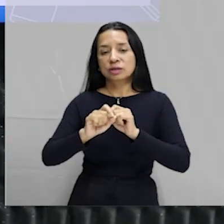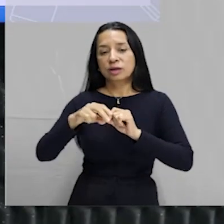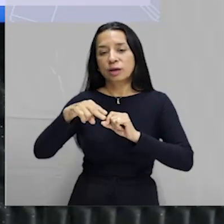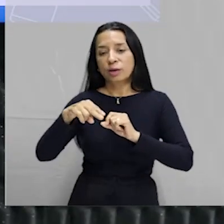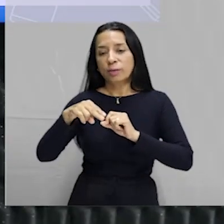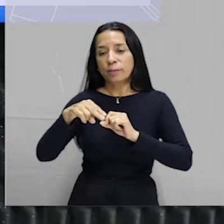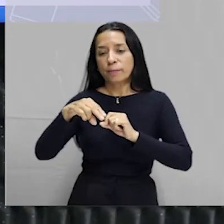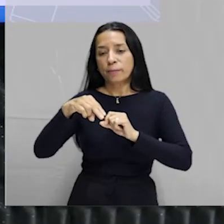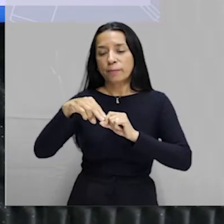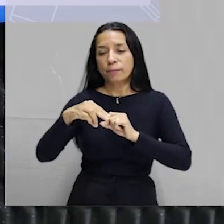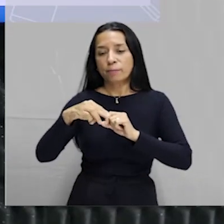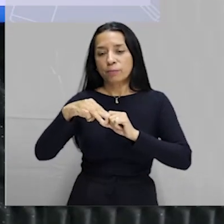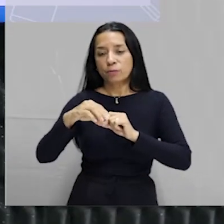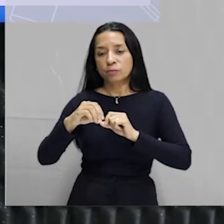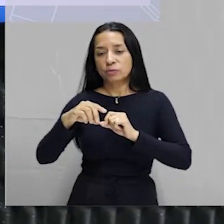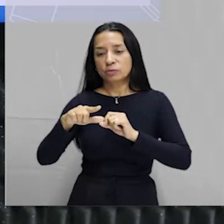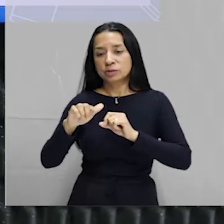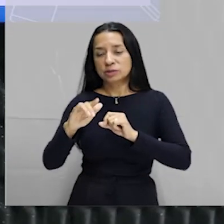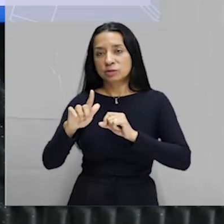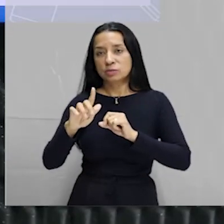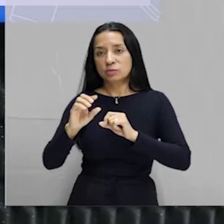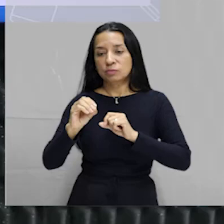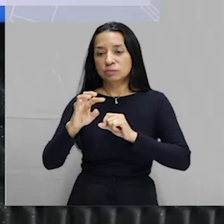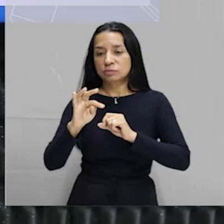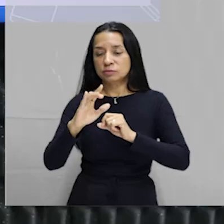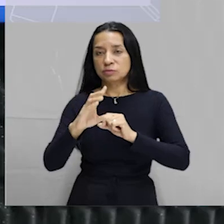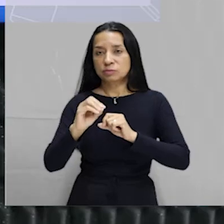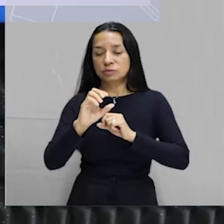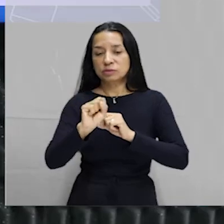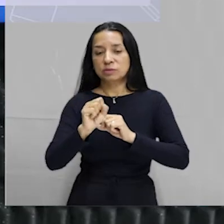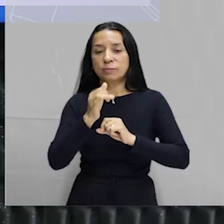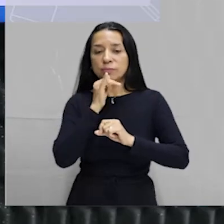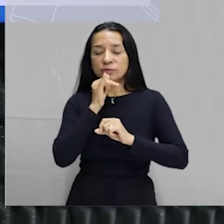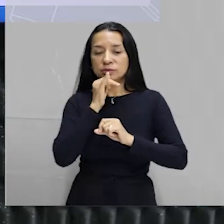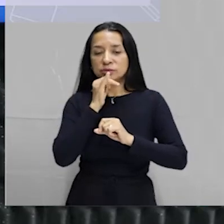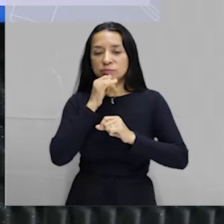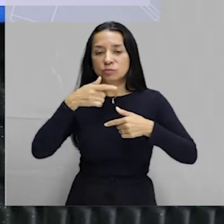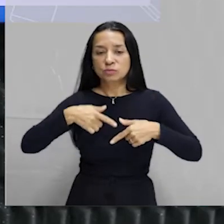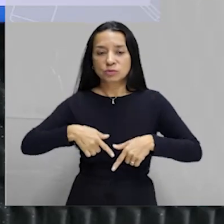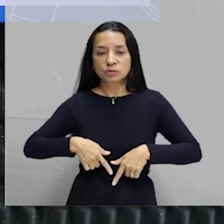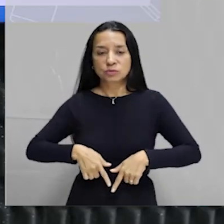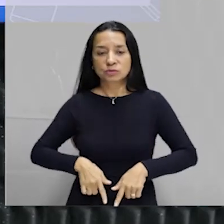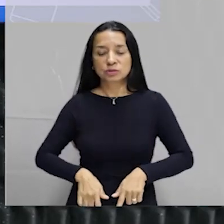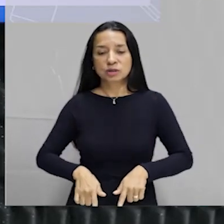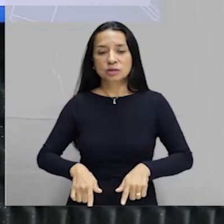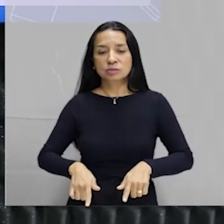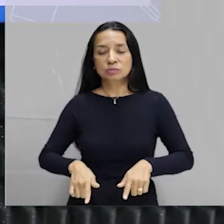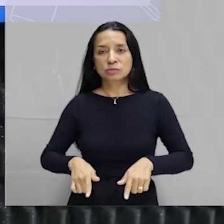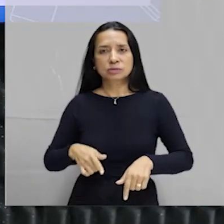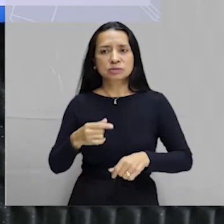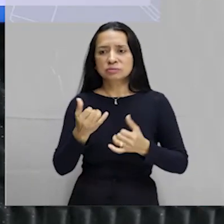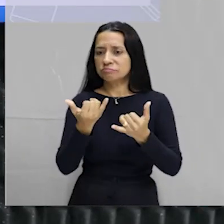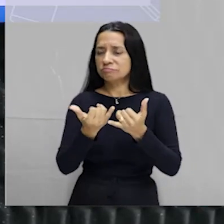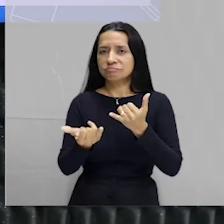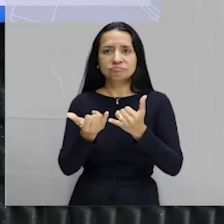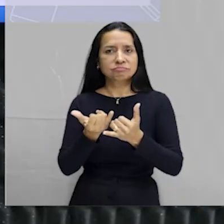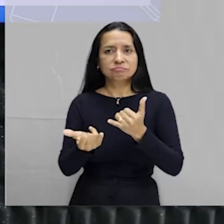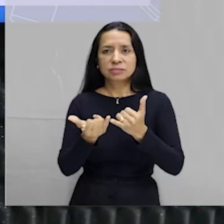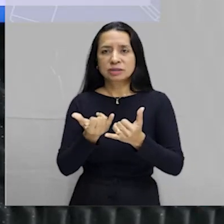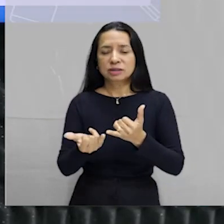dos gêmeos que não são idênticos, né? Eu chamo de gêmeos fraternos